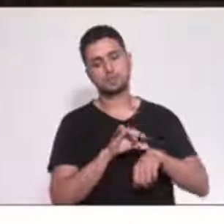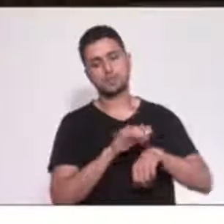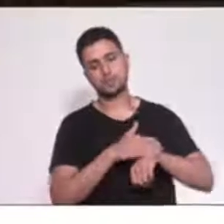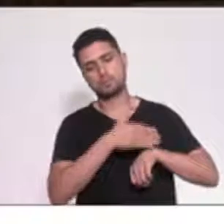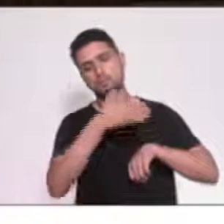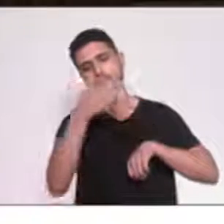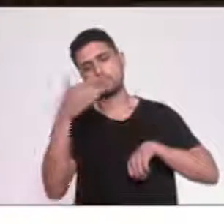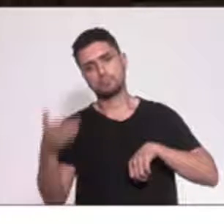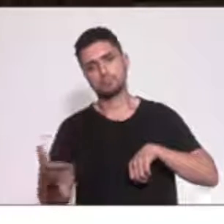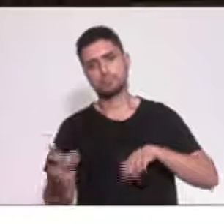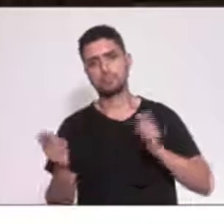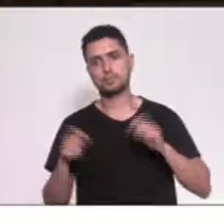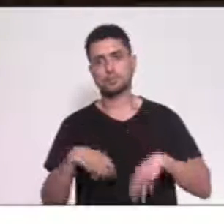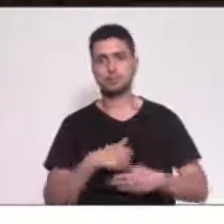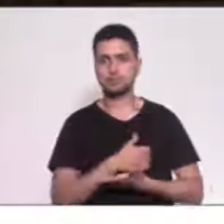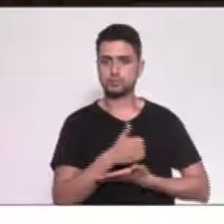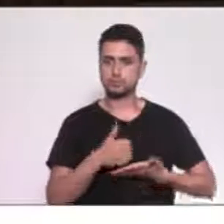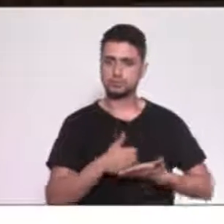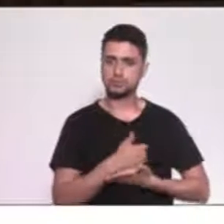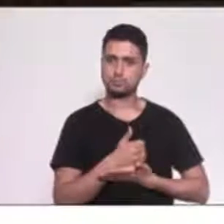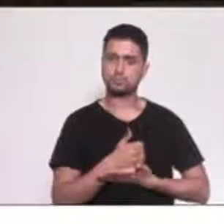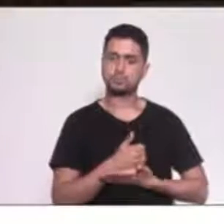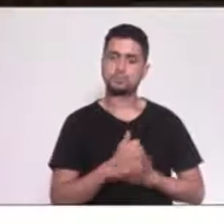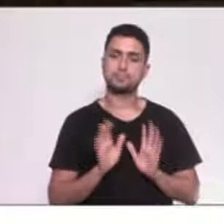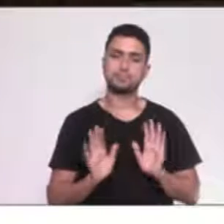de longo prazo que o fundamentasse.